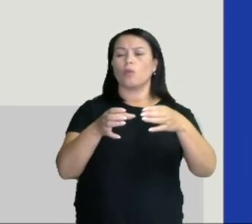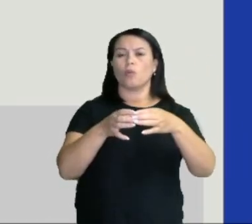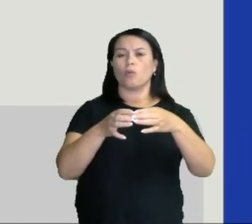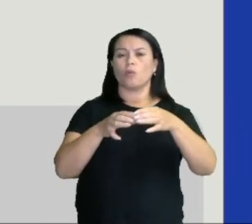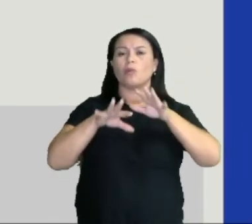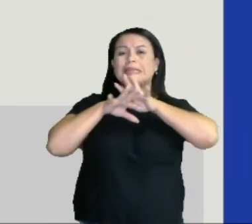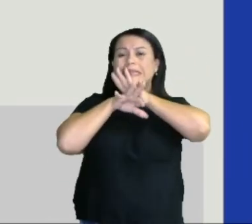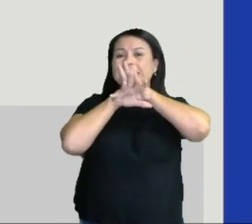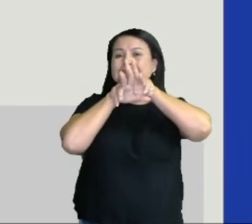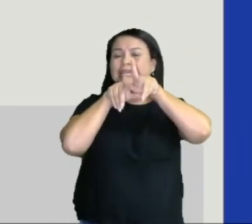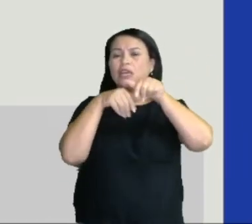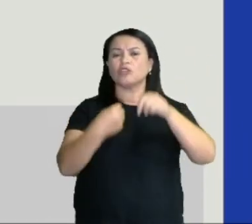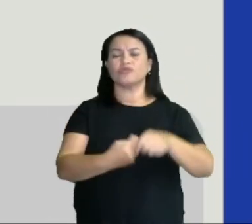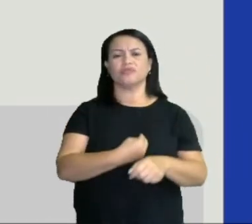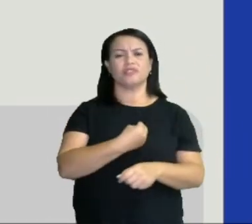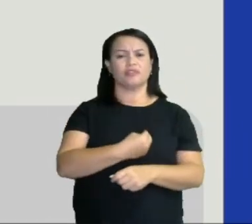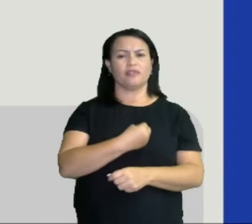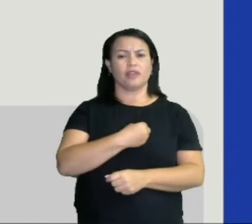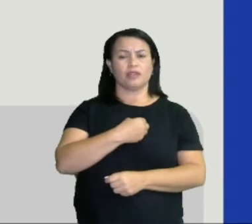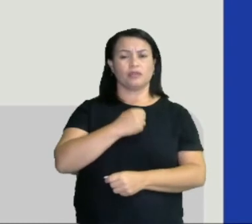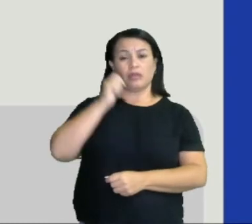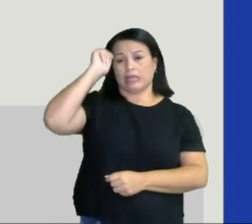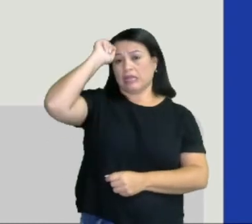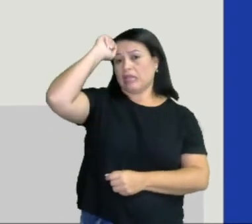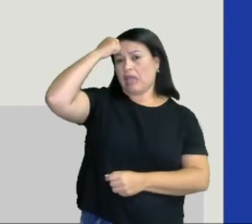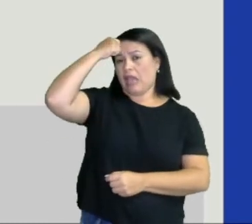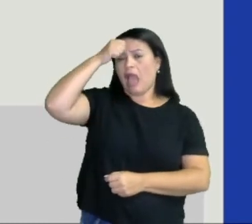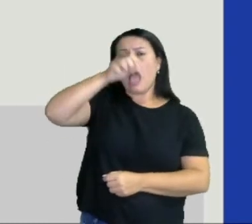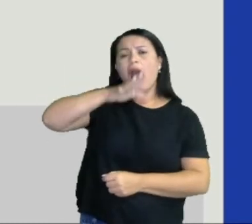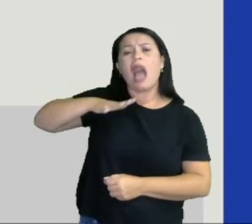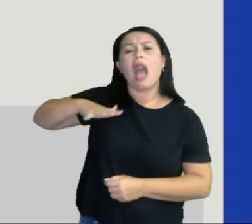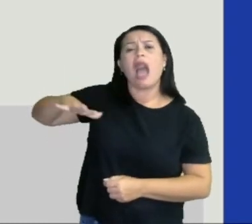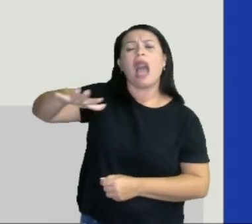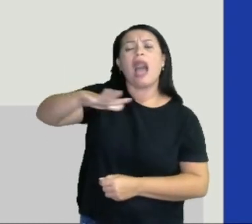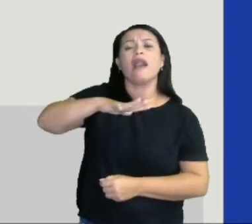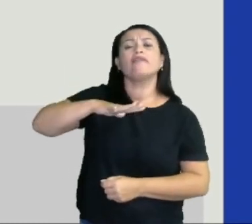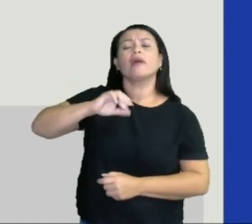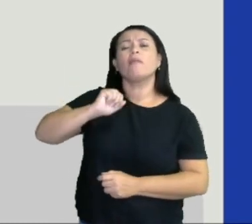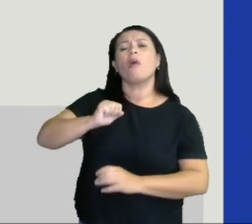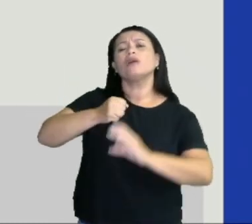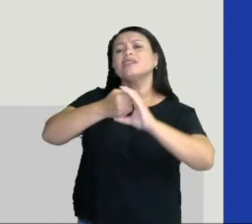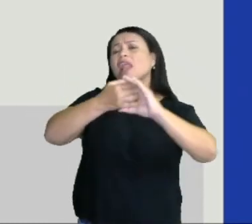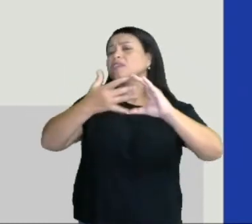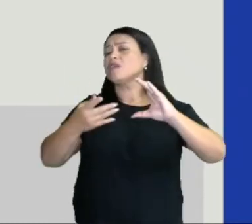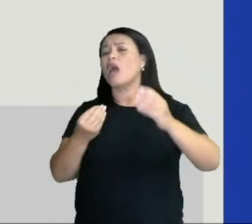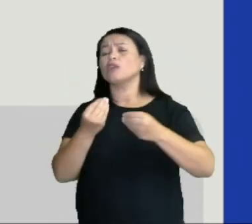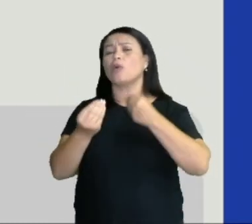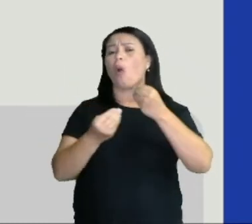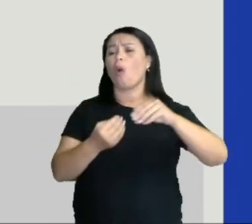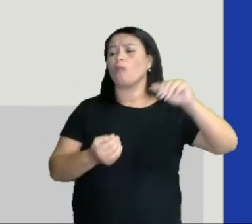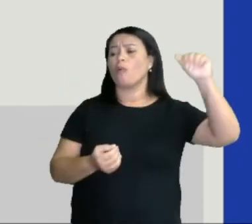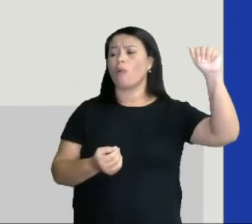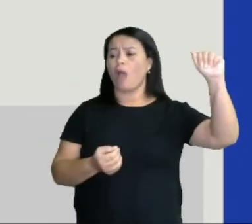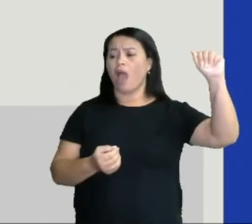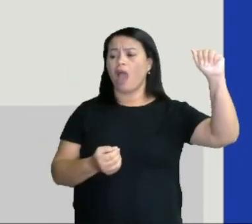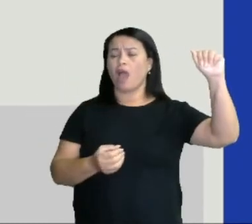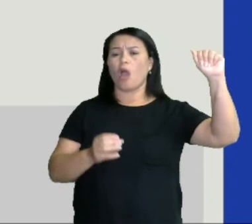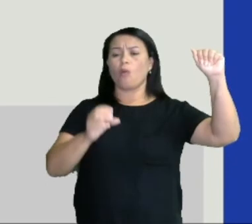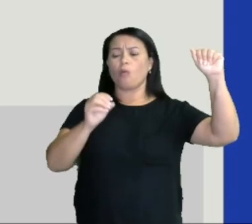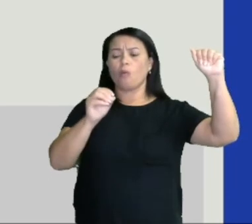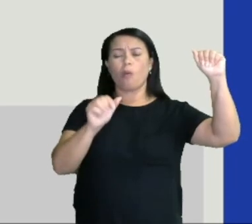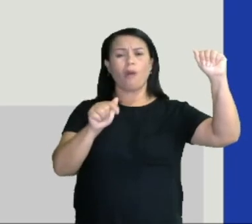leões vivendo na savana africana pode ser classificado como: letra A,